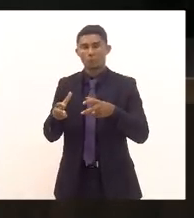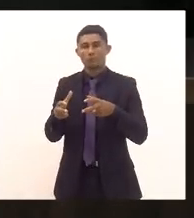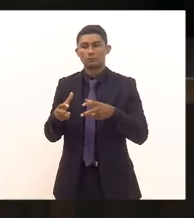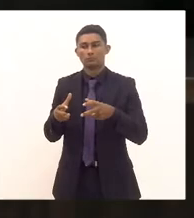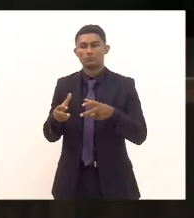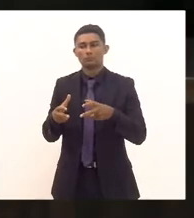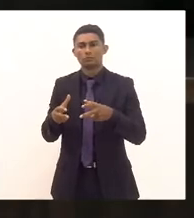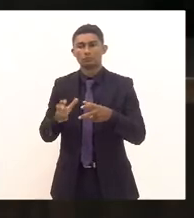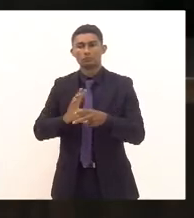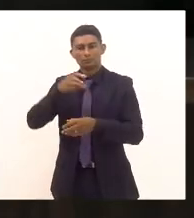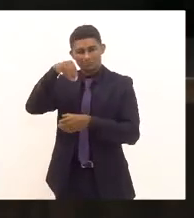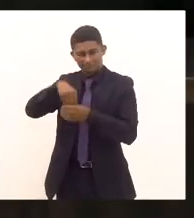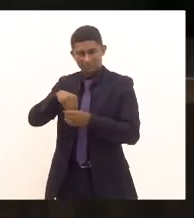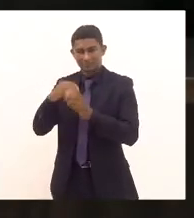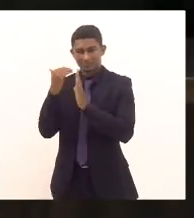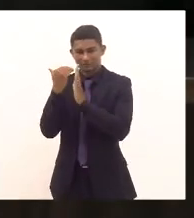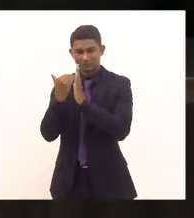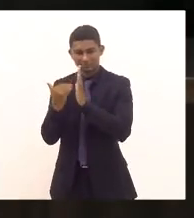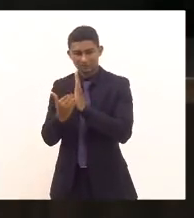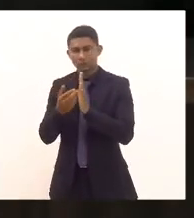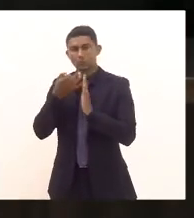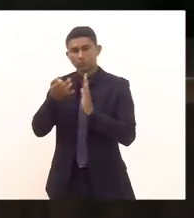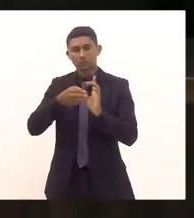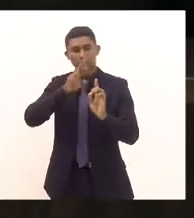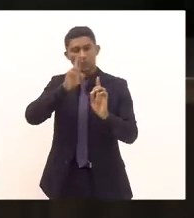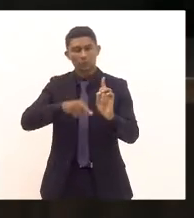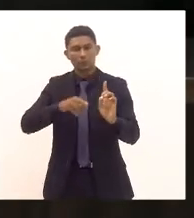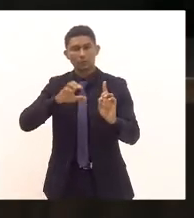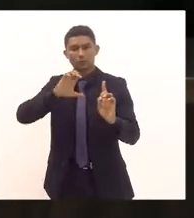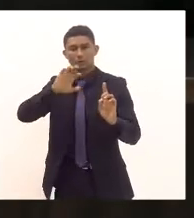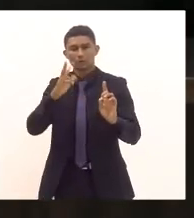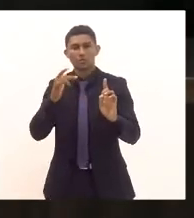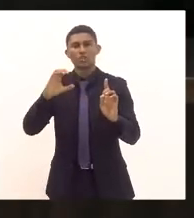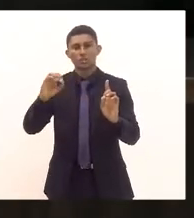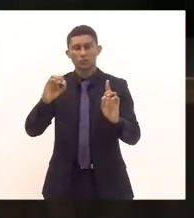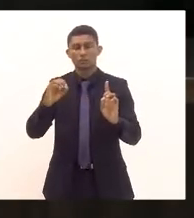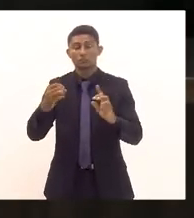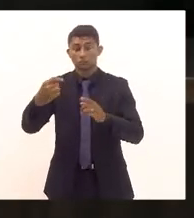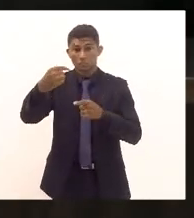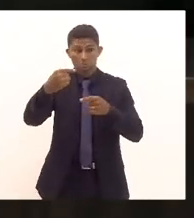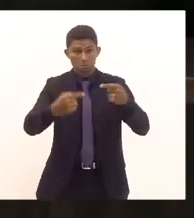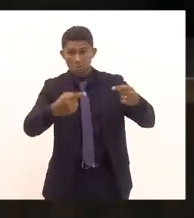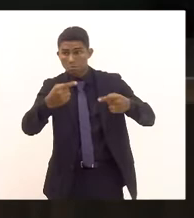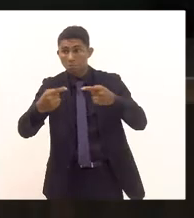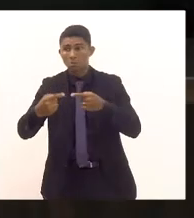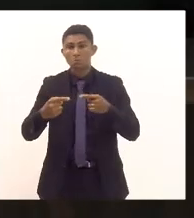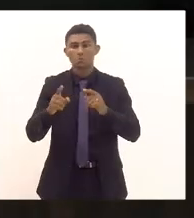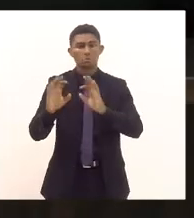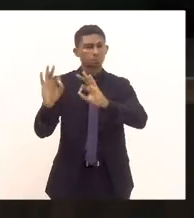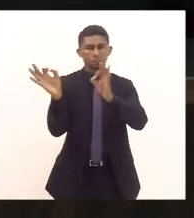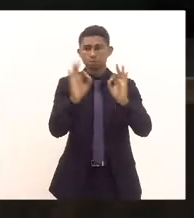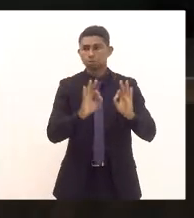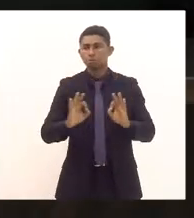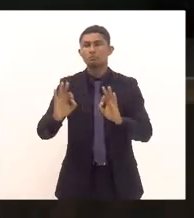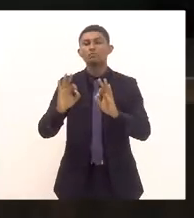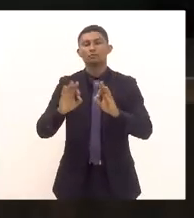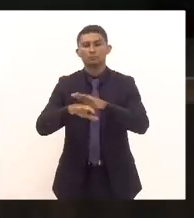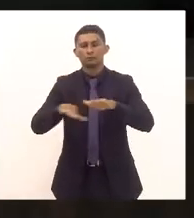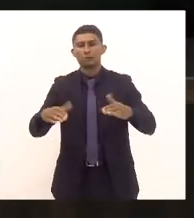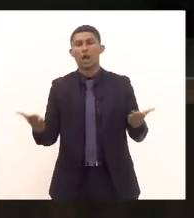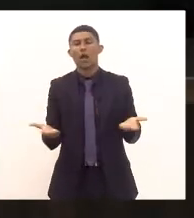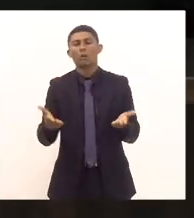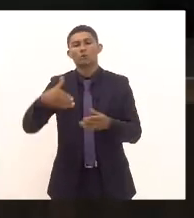é de normas internas e proposições externas favorável relator Deputado Chico Machado em excursão não havendo Quem Queira discutir encerrada a discussão